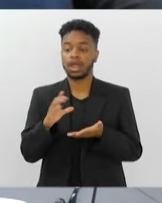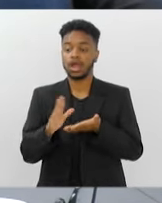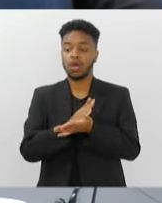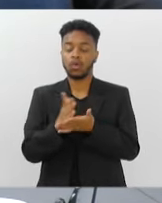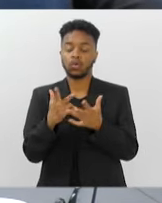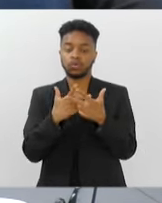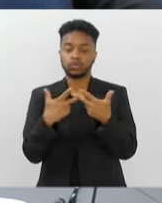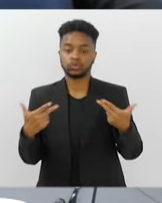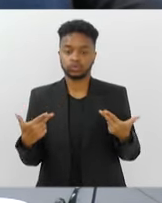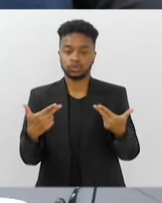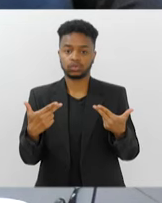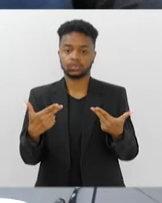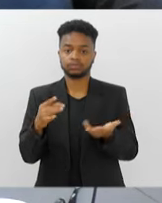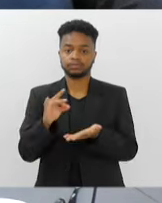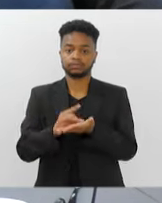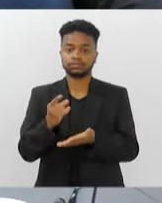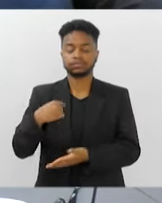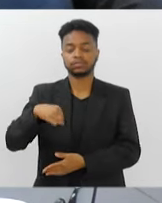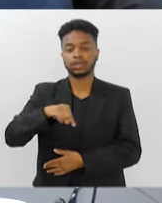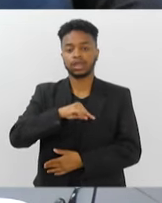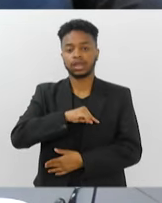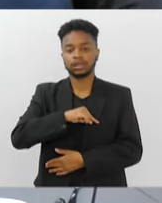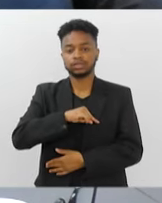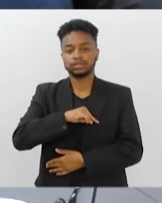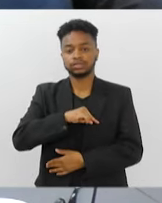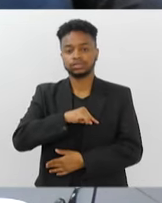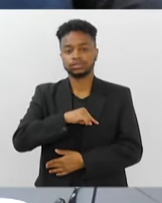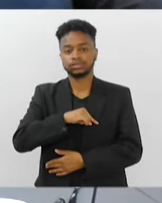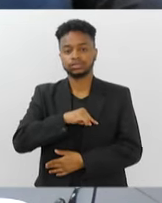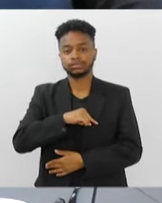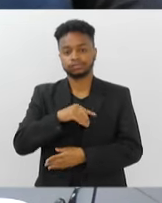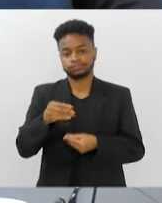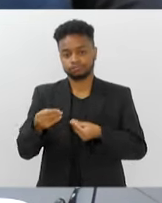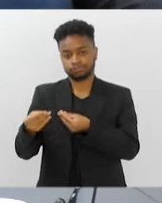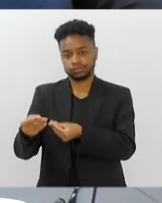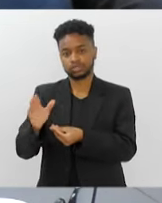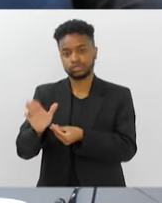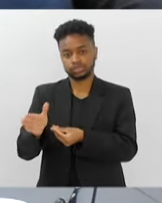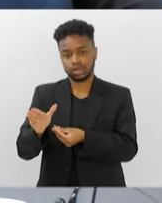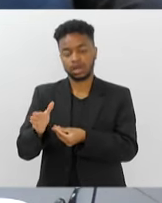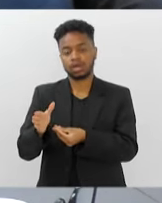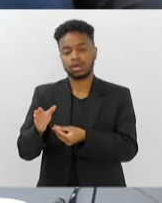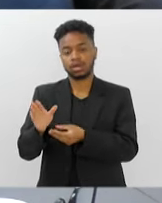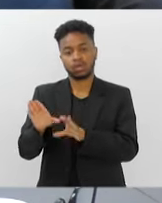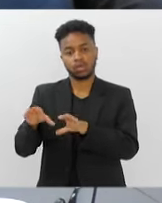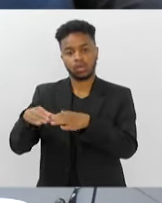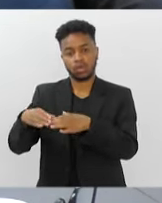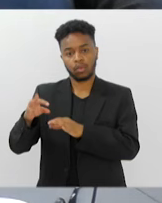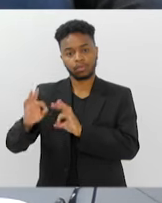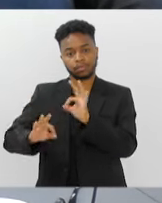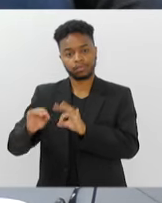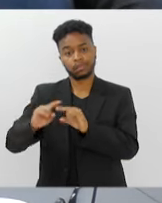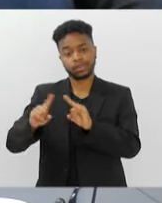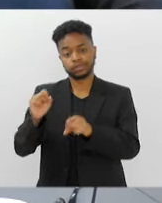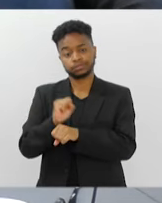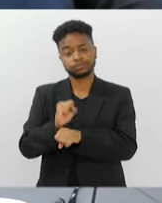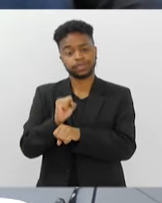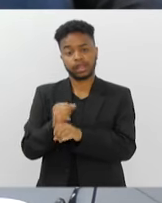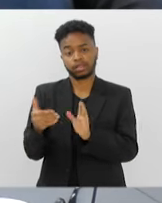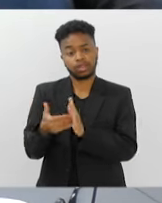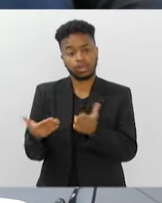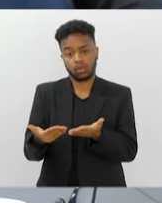presidente que a gente eh encaminhou paraa organização e estamos até agora aguardando a resposta